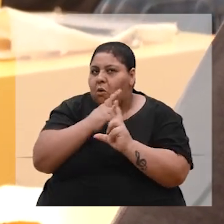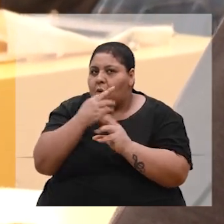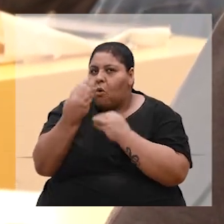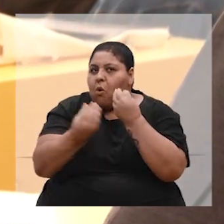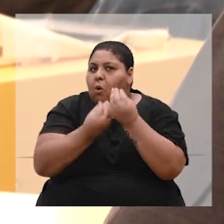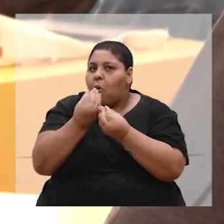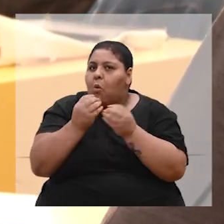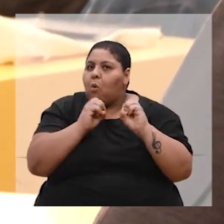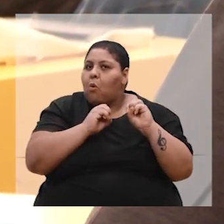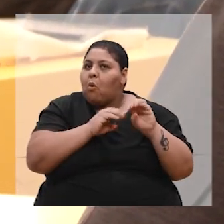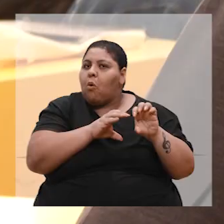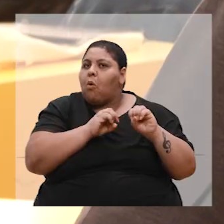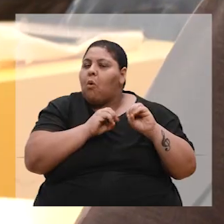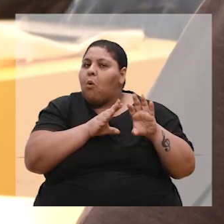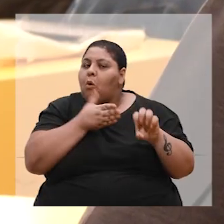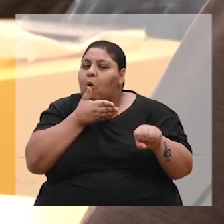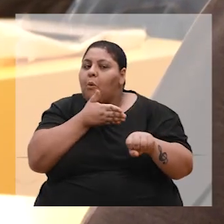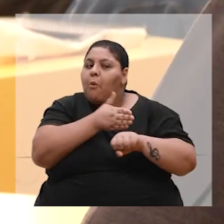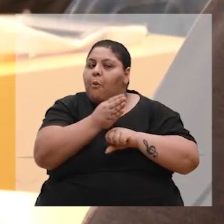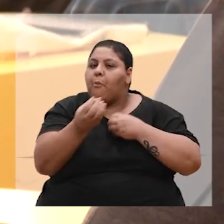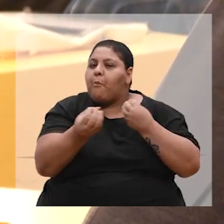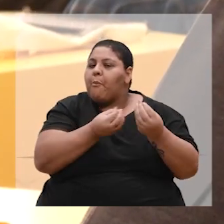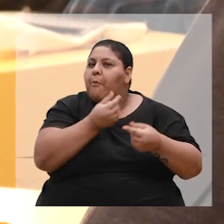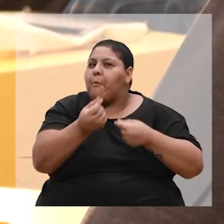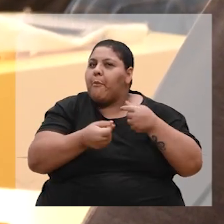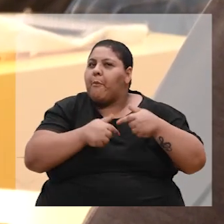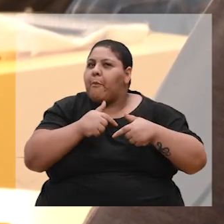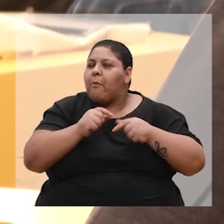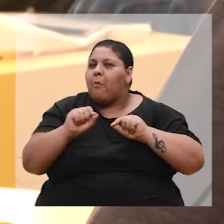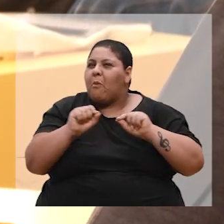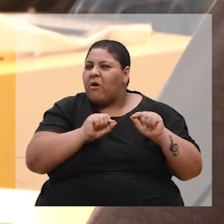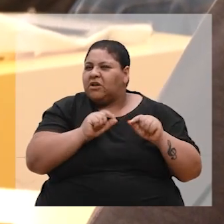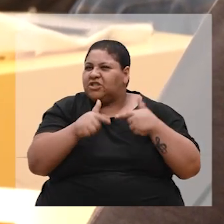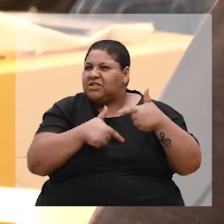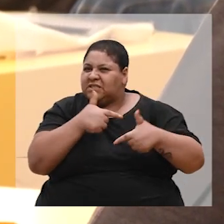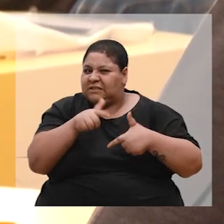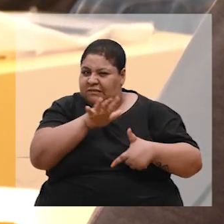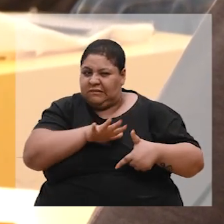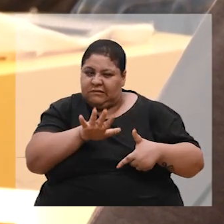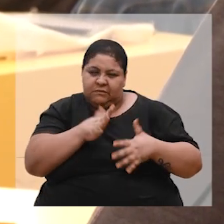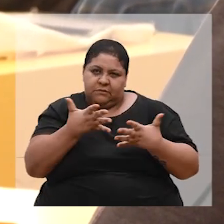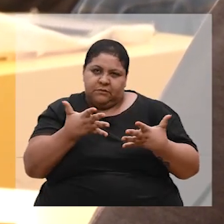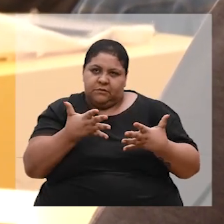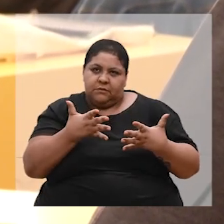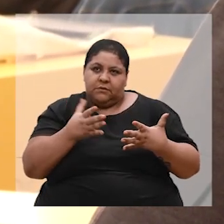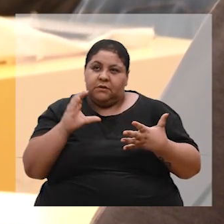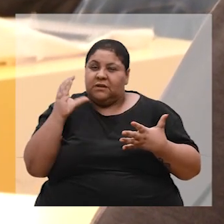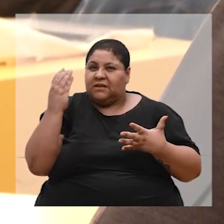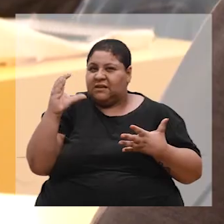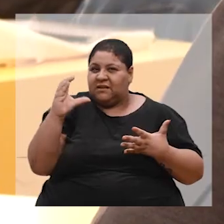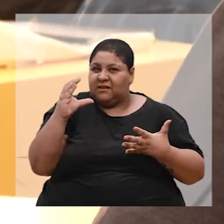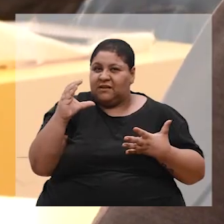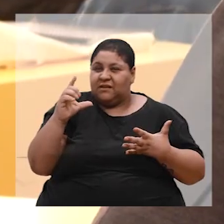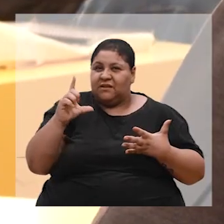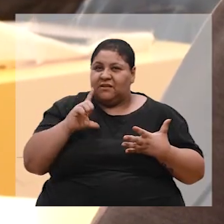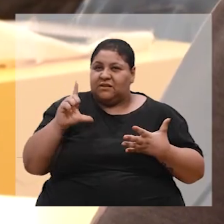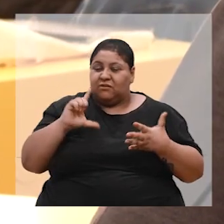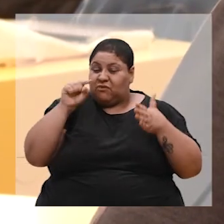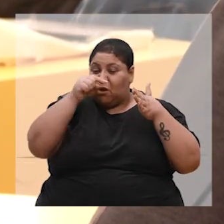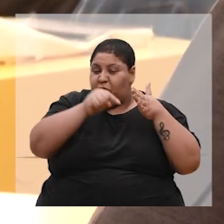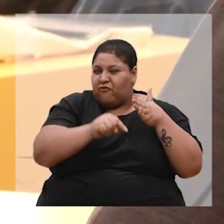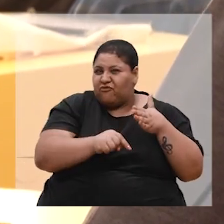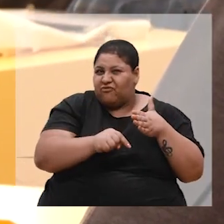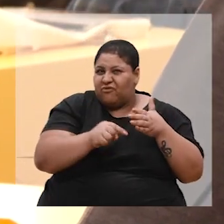a educação pode penetrar nisso, pode atuar nesse campo, assim, porque pela lógica, nas redes, a gente não caminha muito